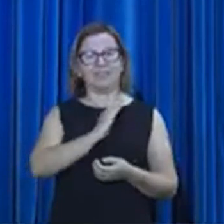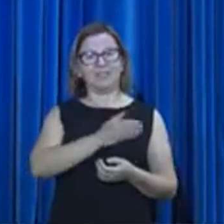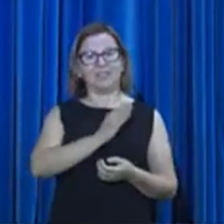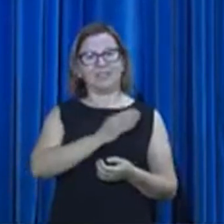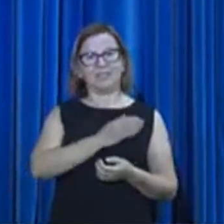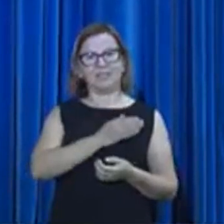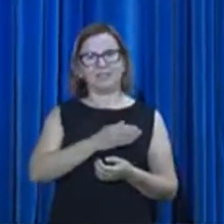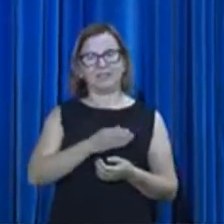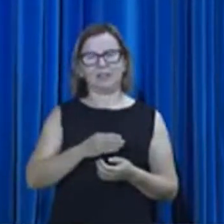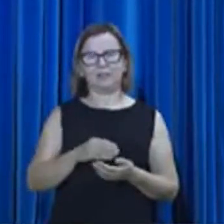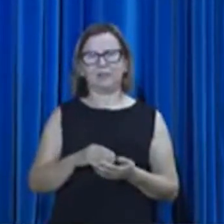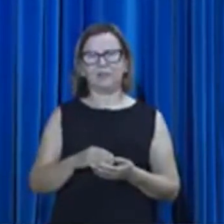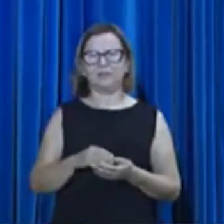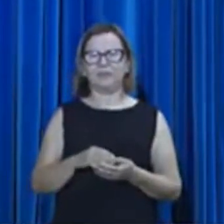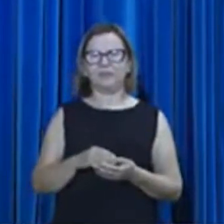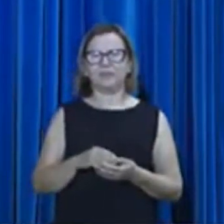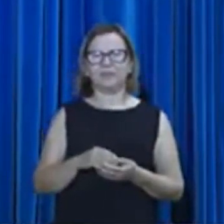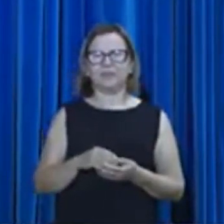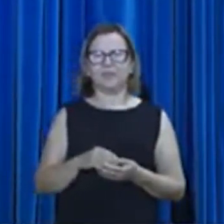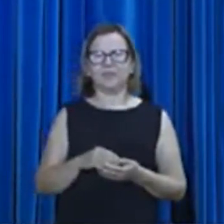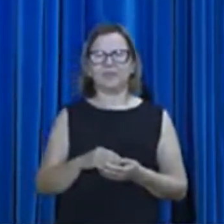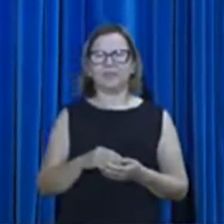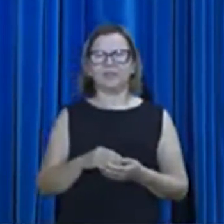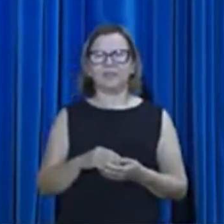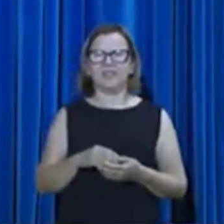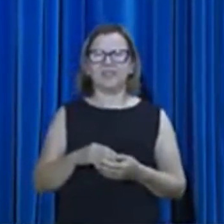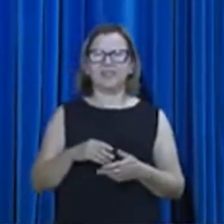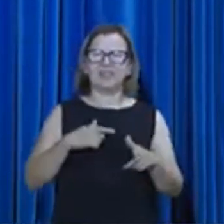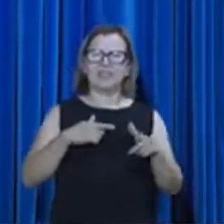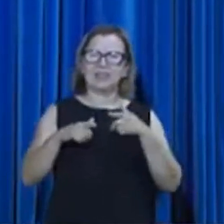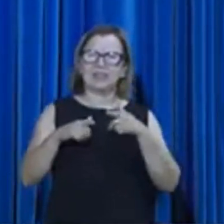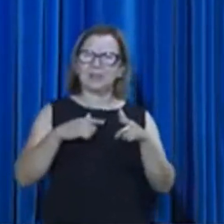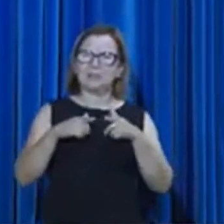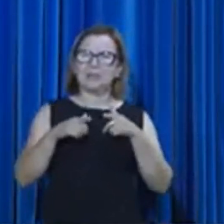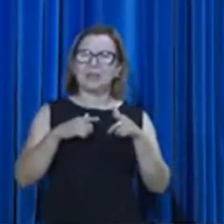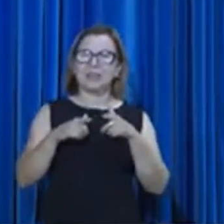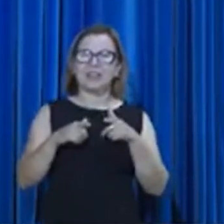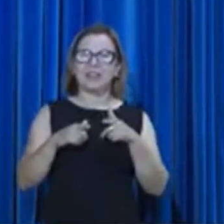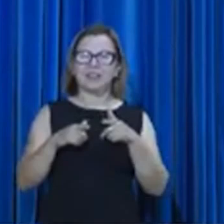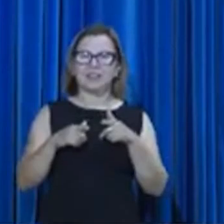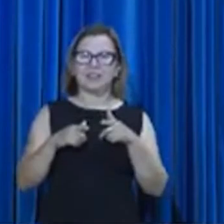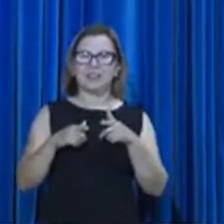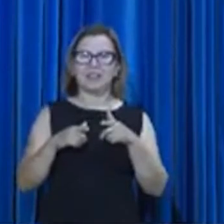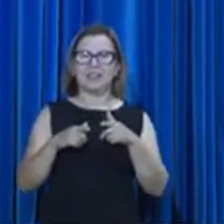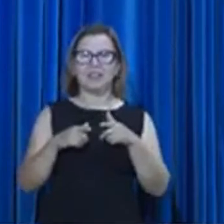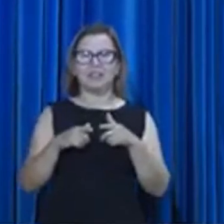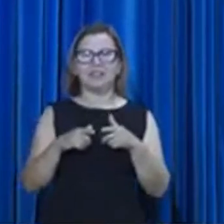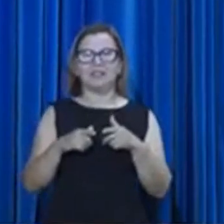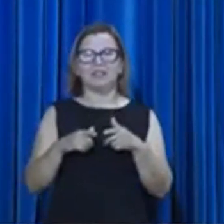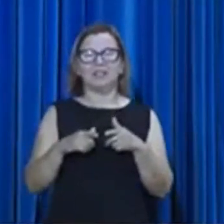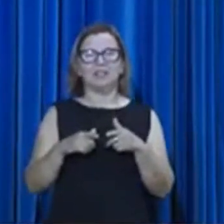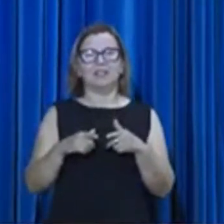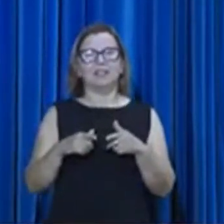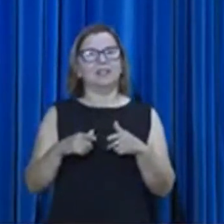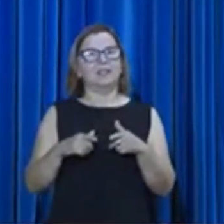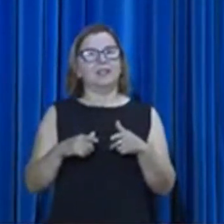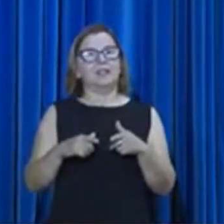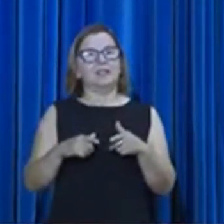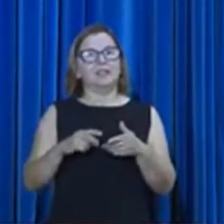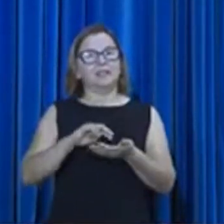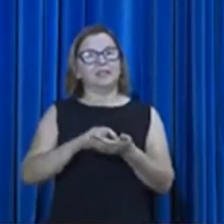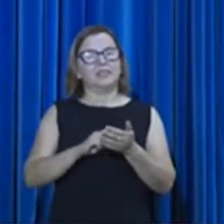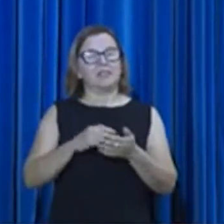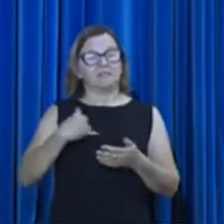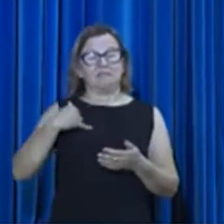e se ocupar desta maneira com o trabalho, significa vaidade. A vaidade é